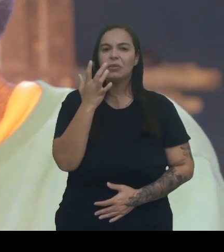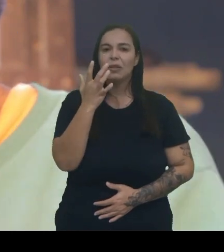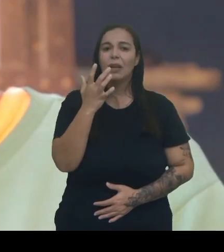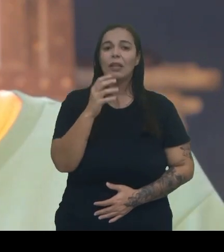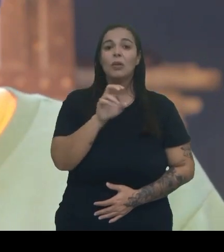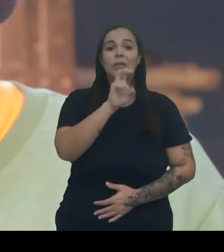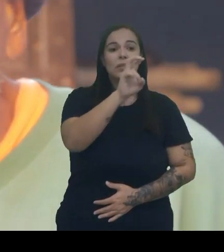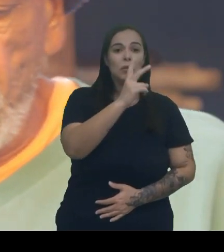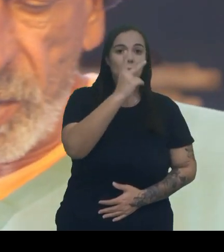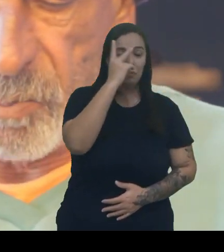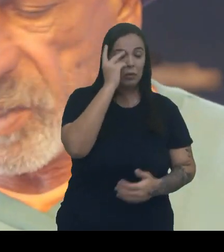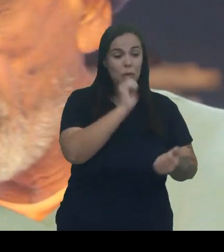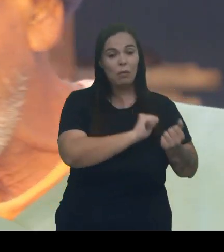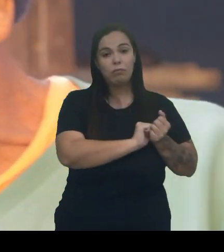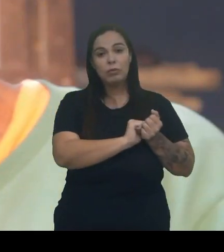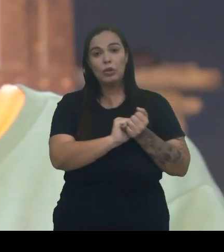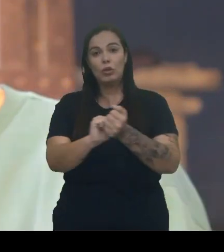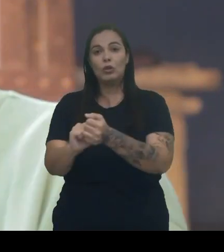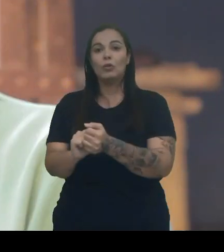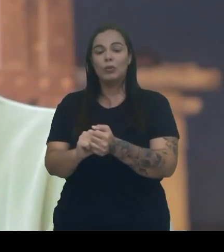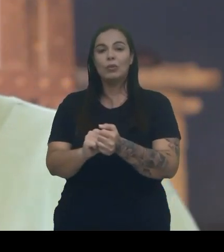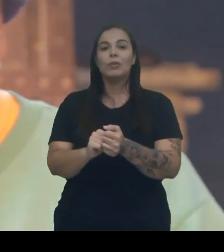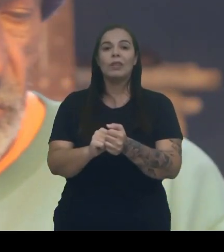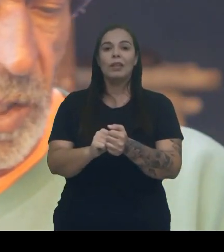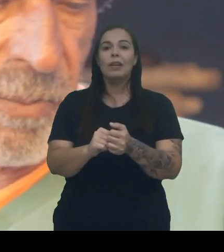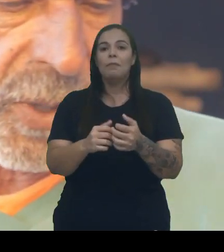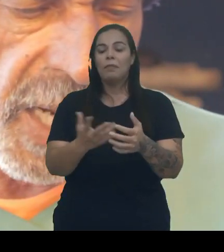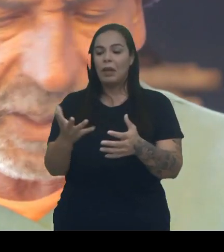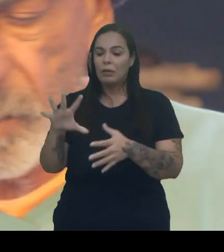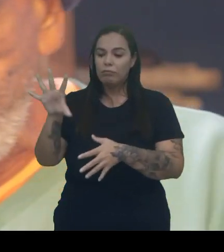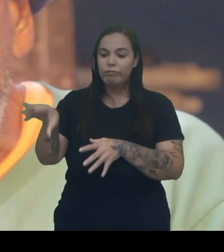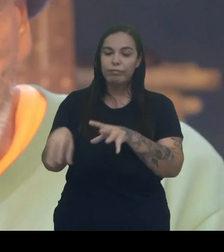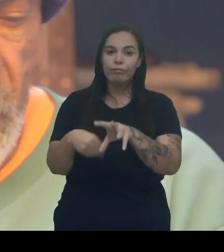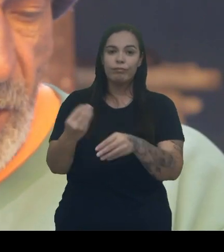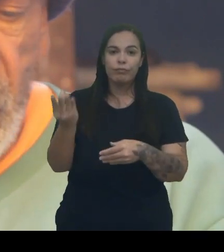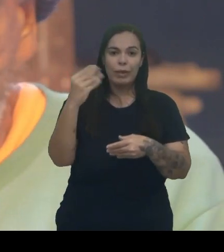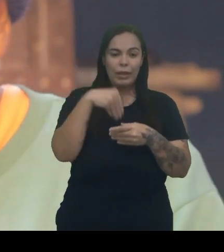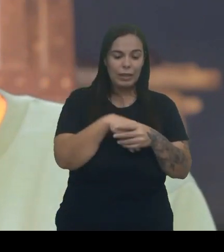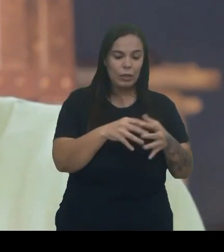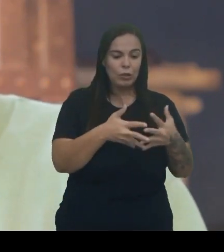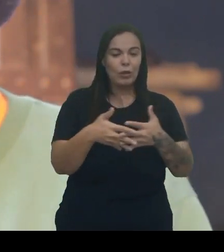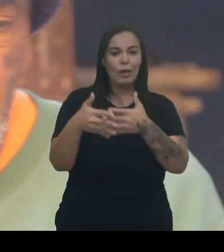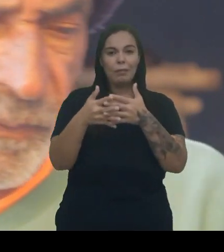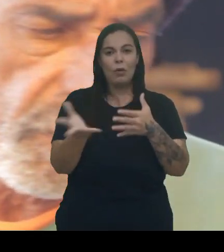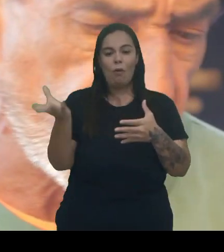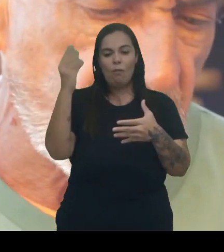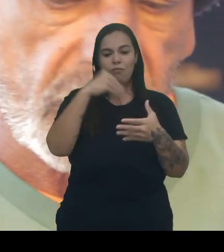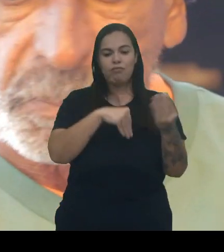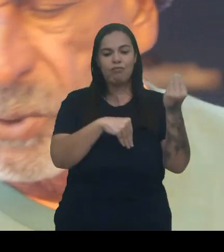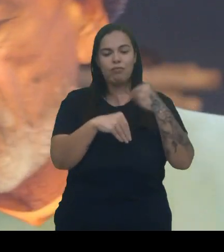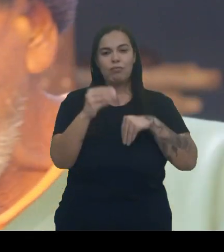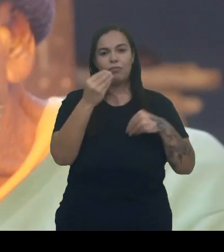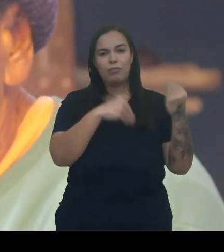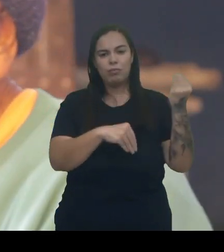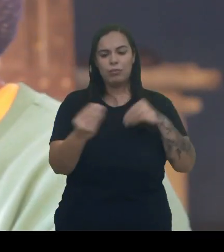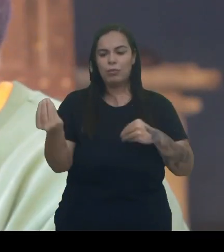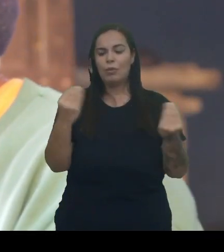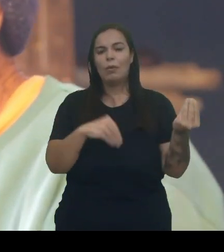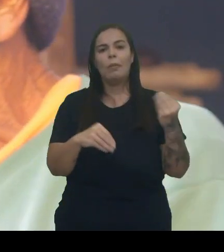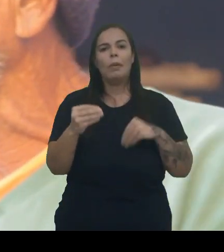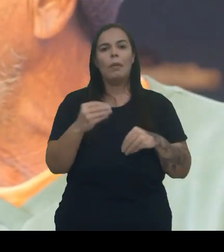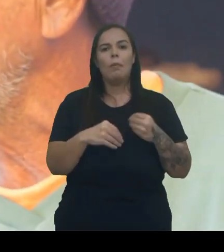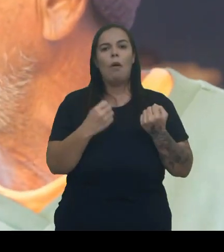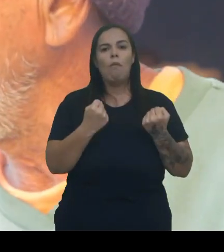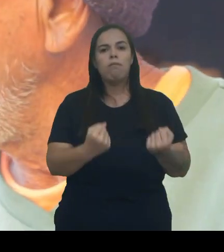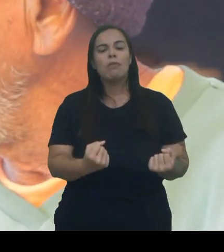6. Aí botamos aquilo na barranceira, encostou a caminhonete, abriu a carroceria, fomos botando, puxa, levamos corda, levamos